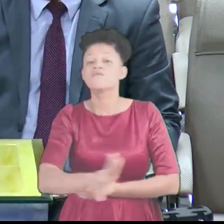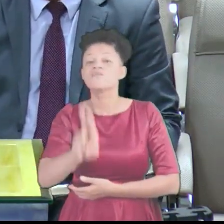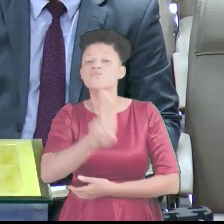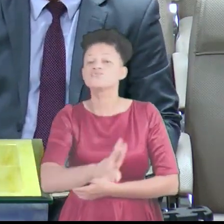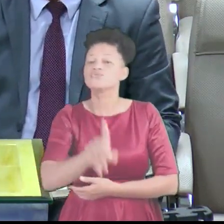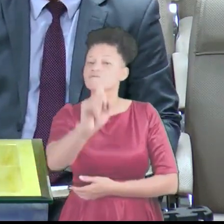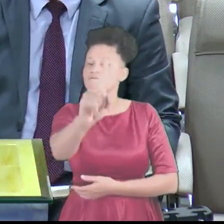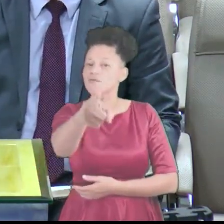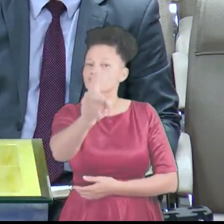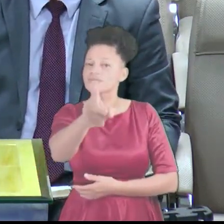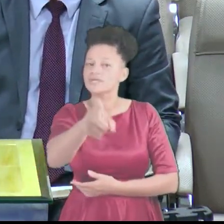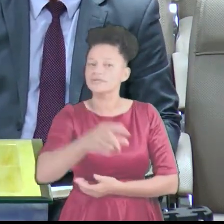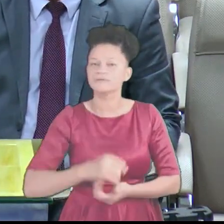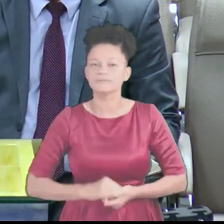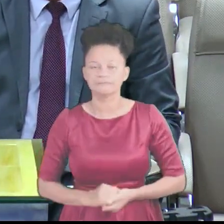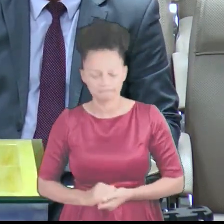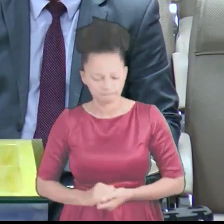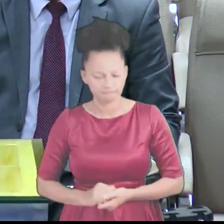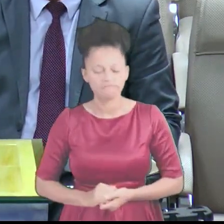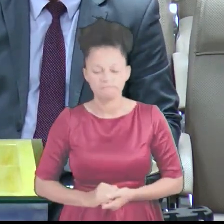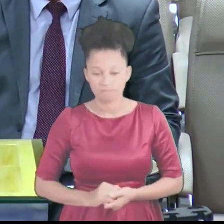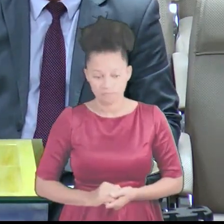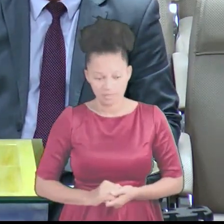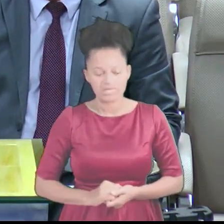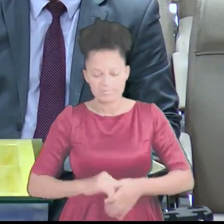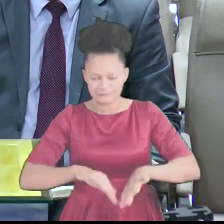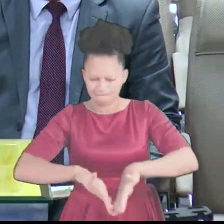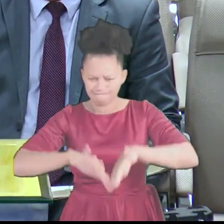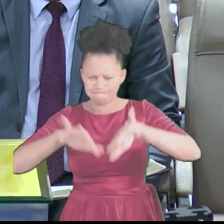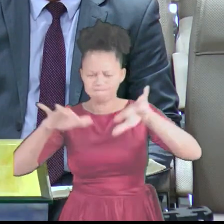usar. E este vale